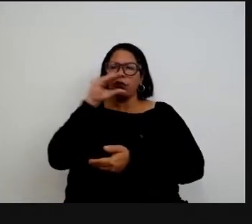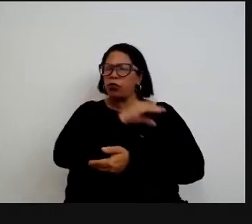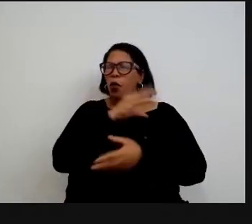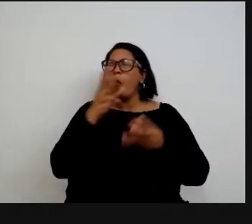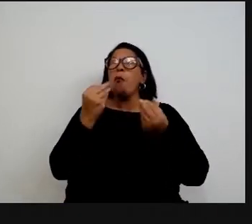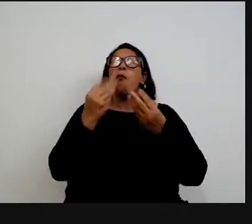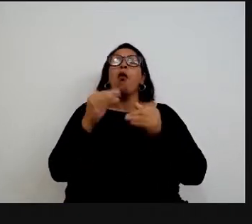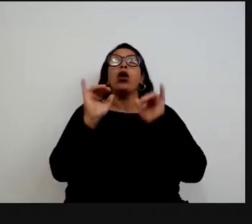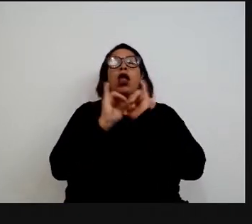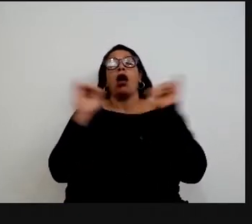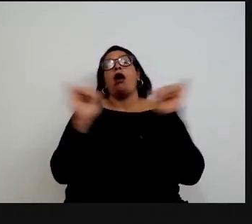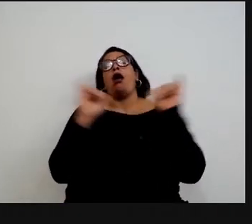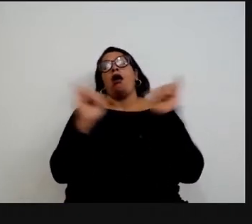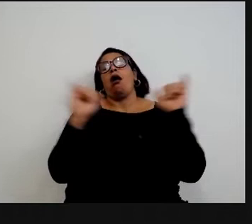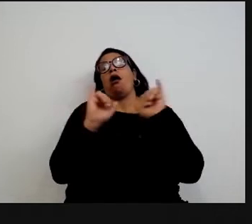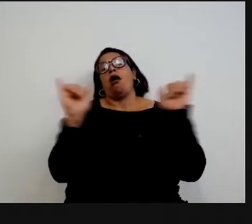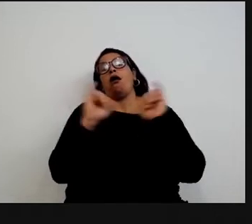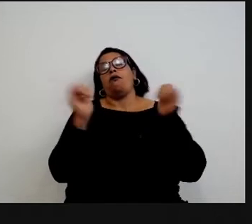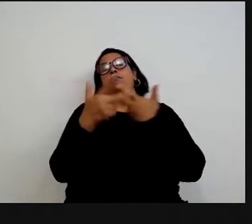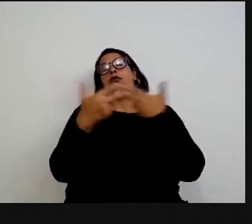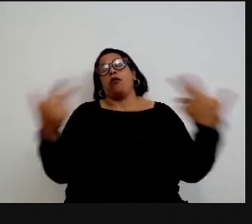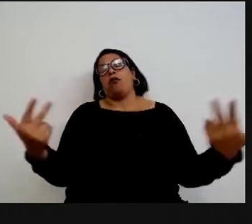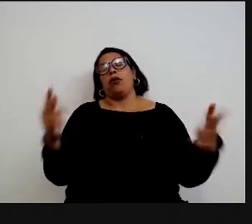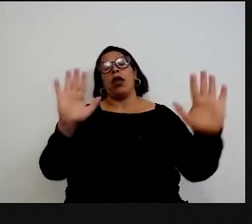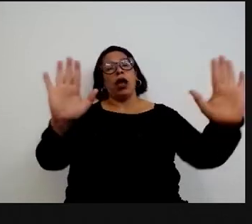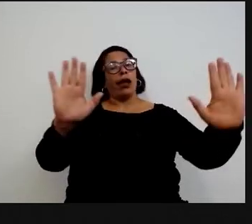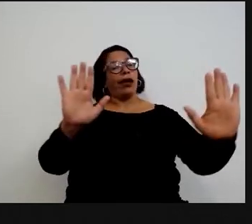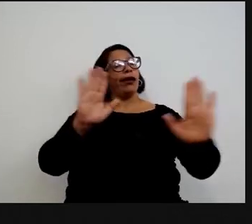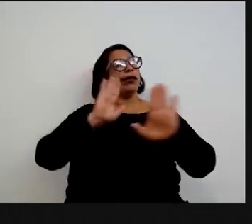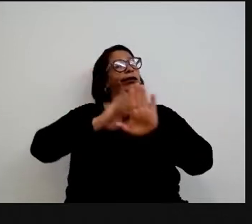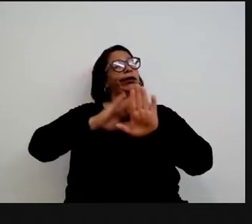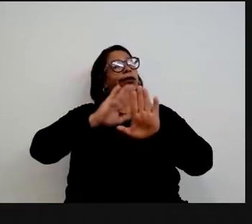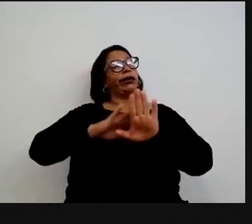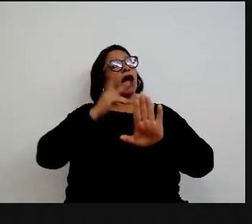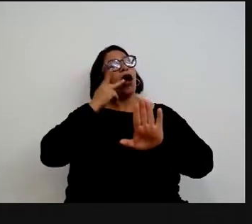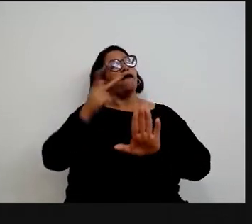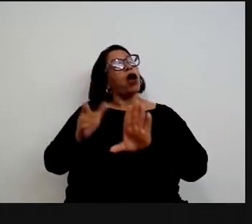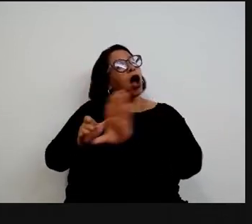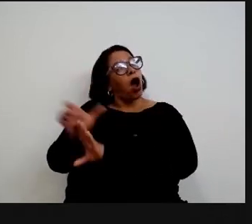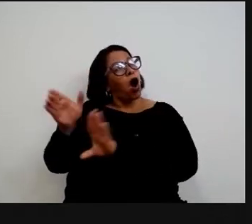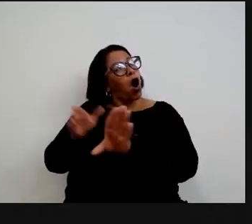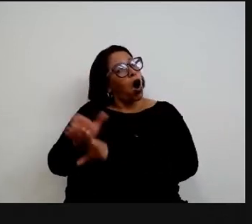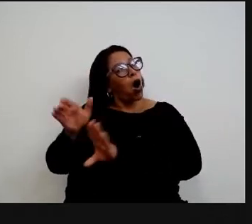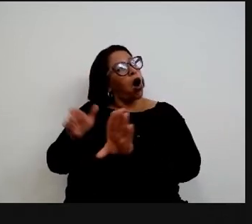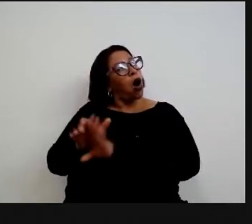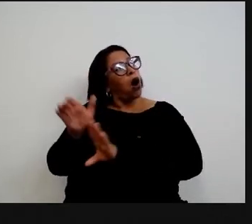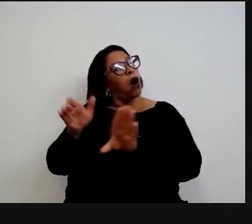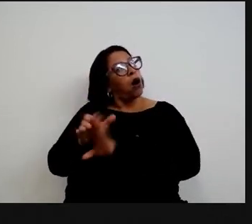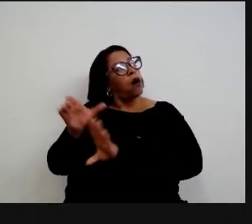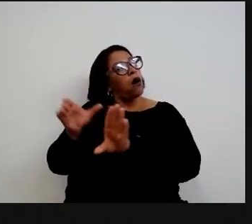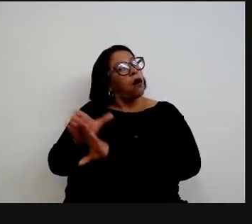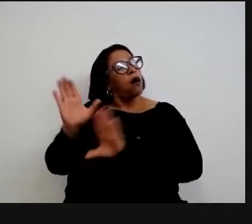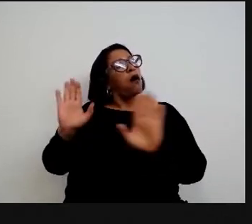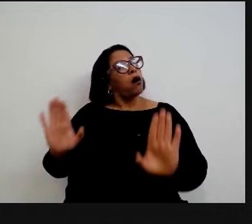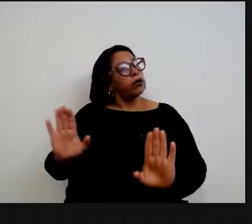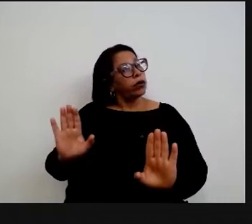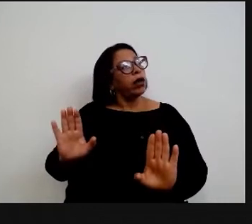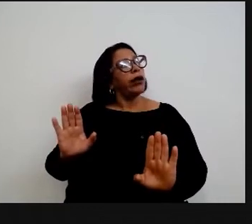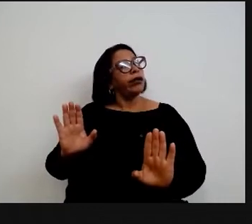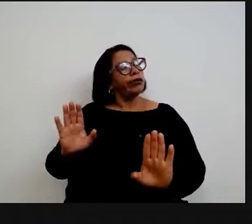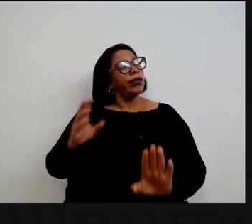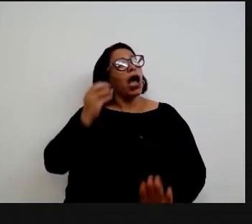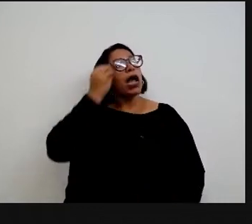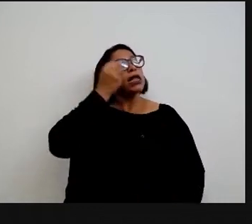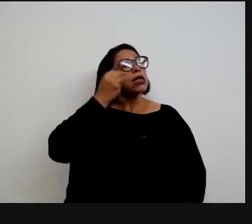tanta informação que a gente tem que assumir um papel de curadoria assim, muito forte, né? E aí eu queria